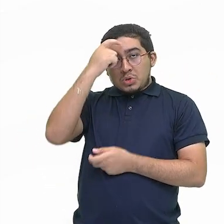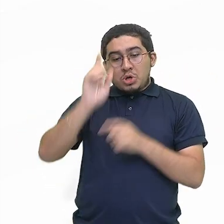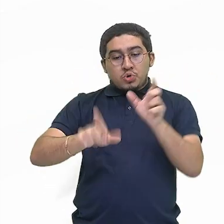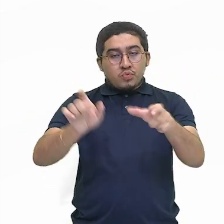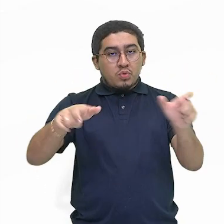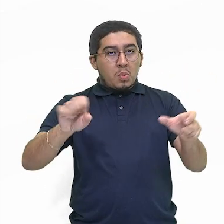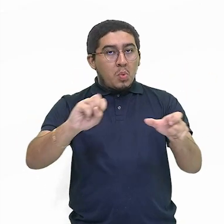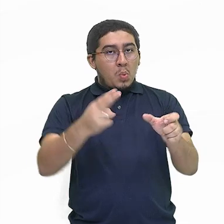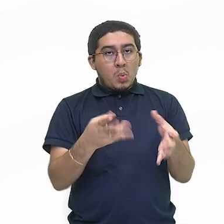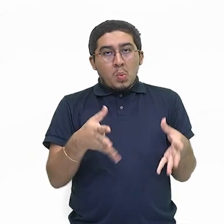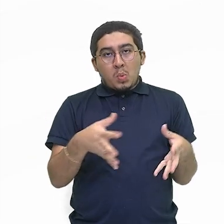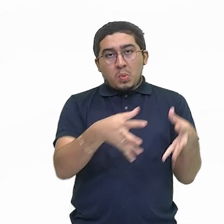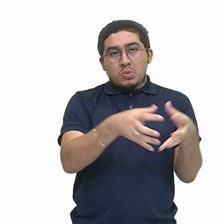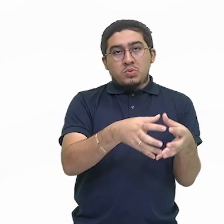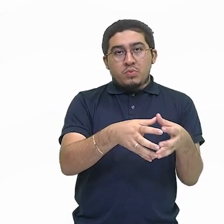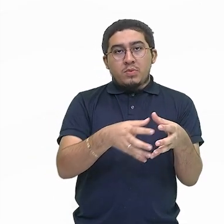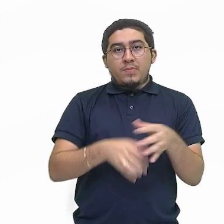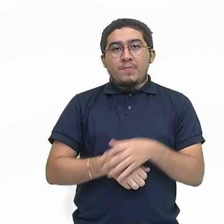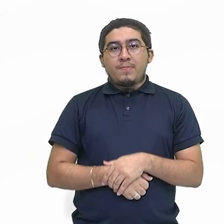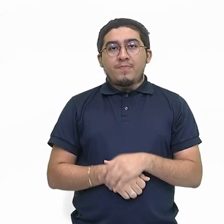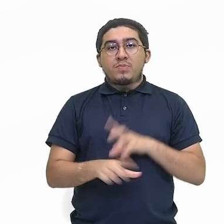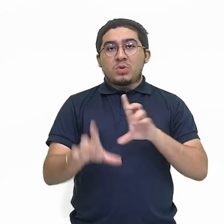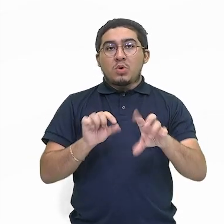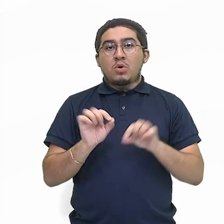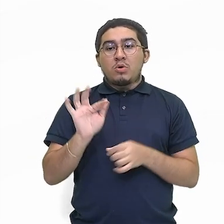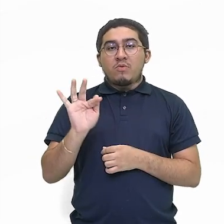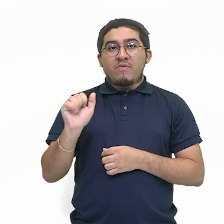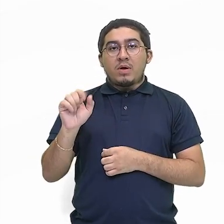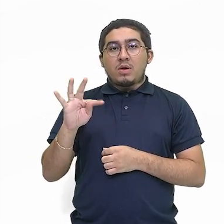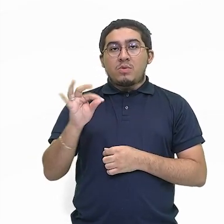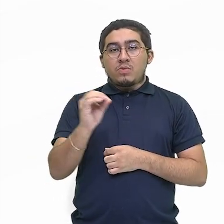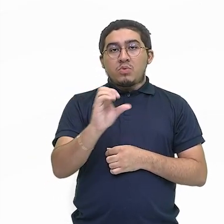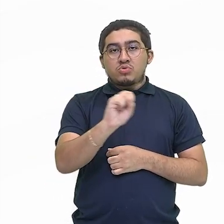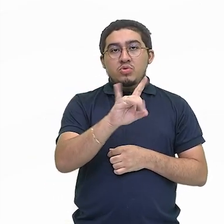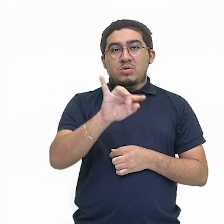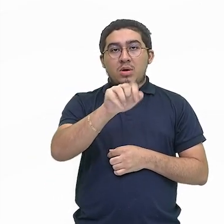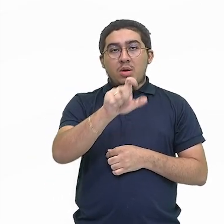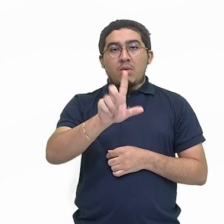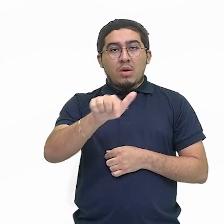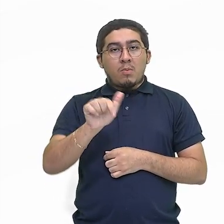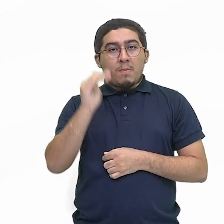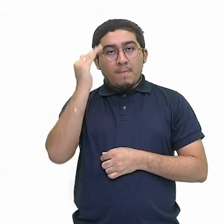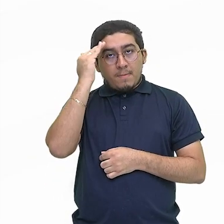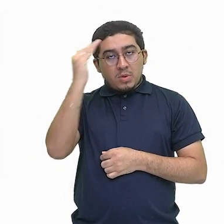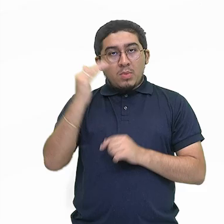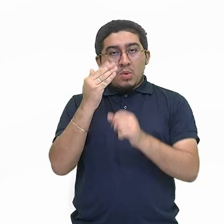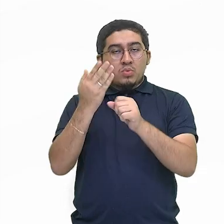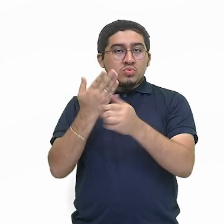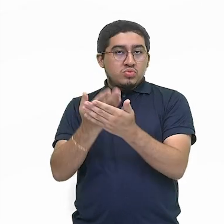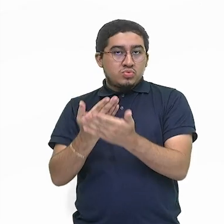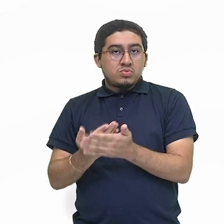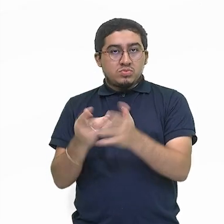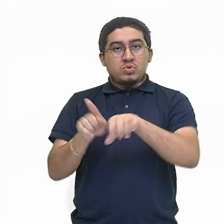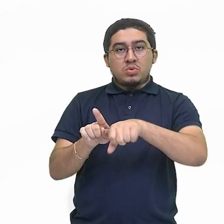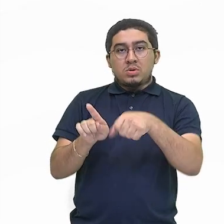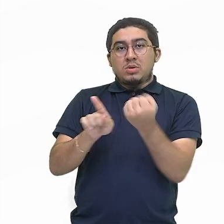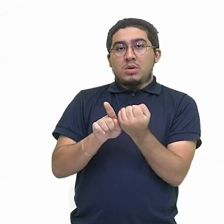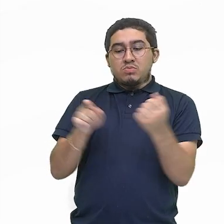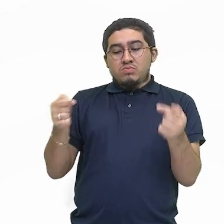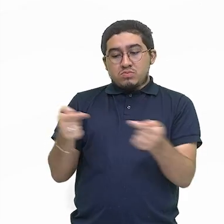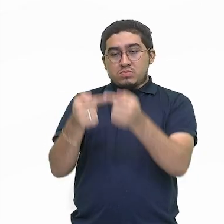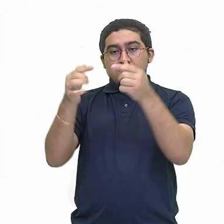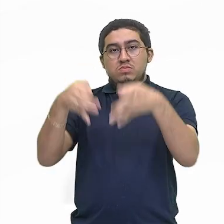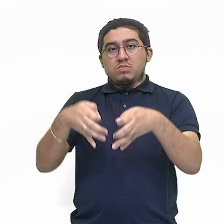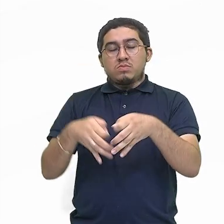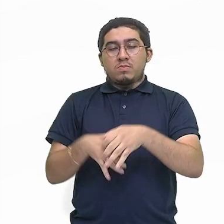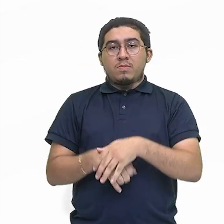né? E ele vai, então, escolher o fato social como o objeto de estudo da sociedade. Então, Émile Durkheim elegeu os fatos